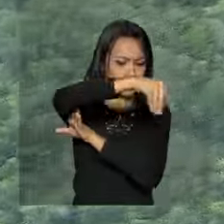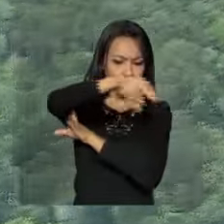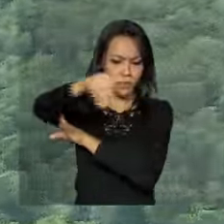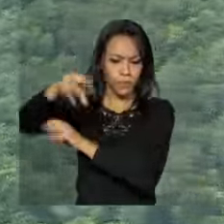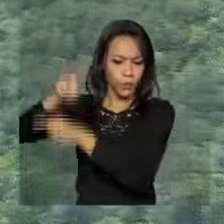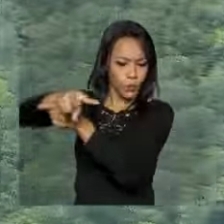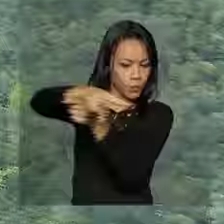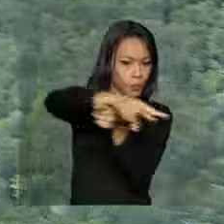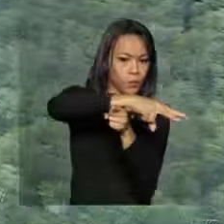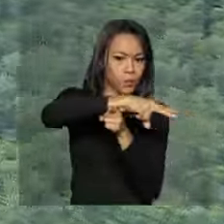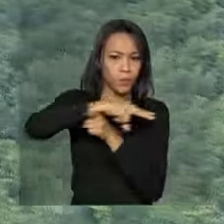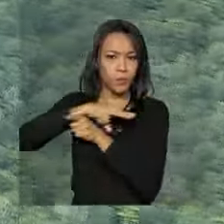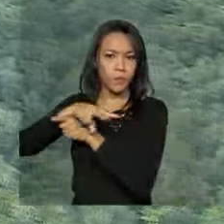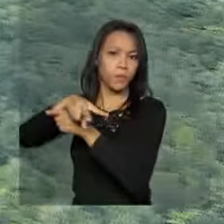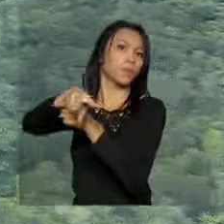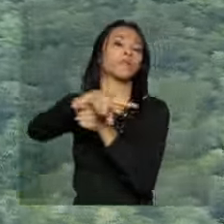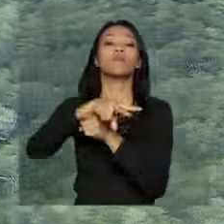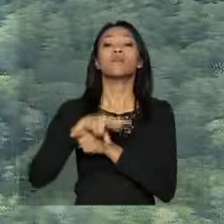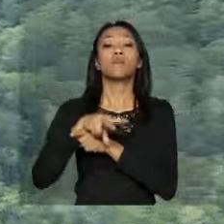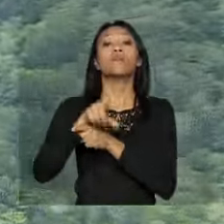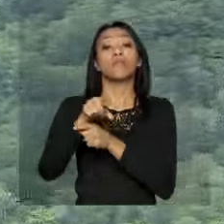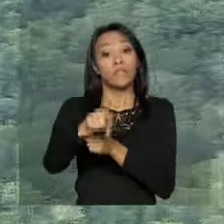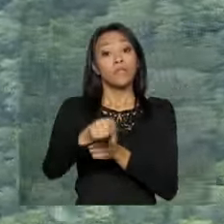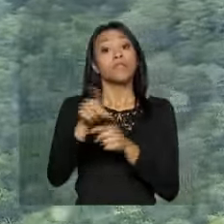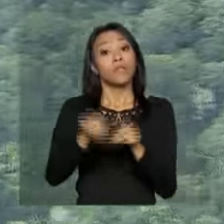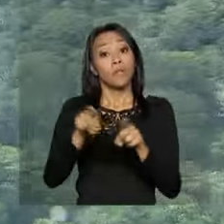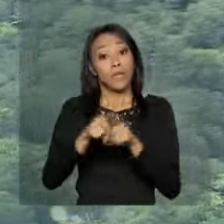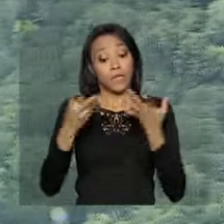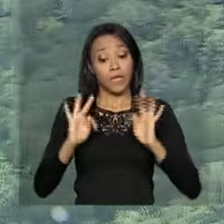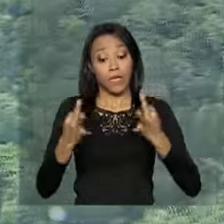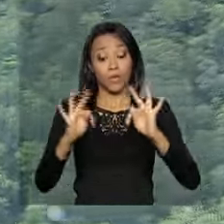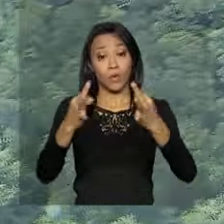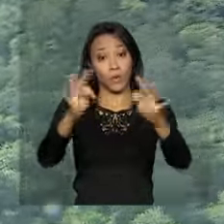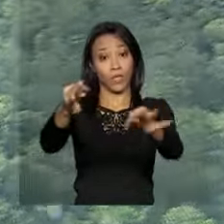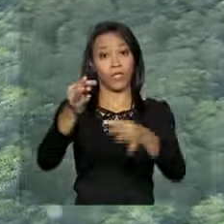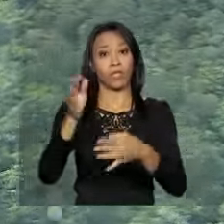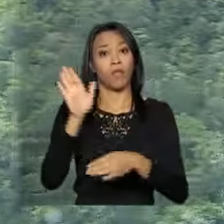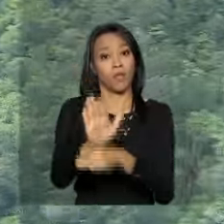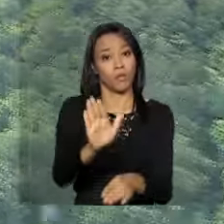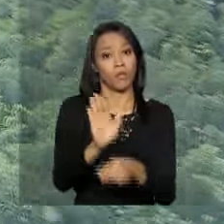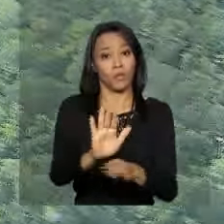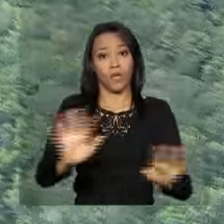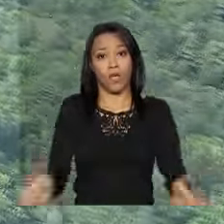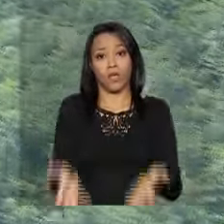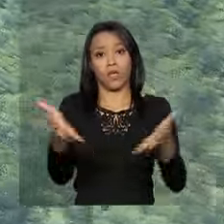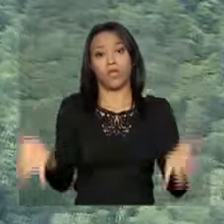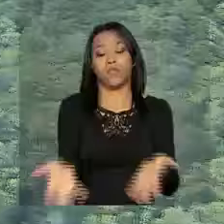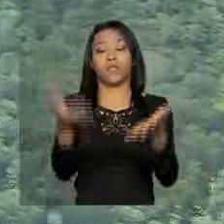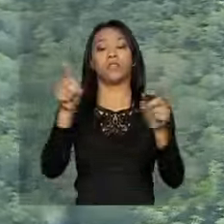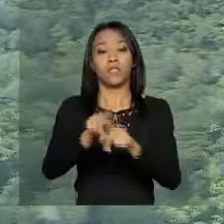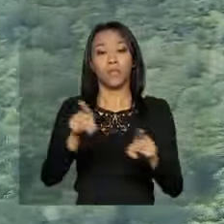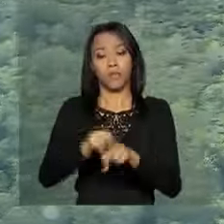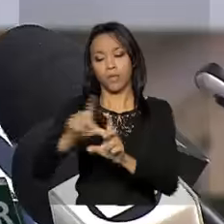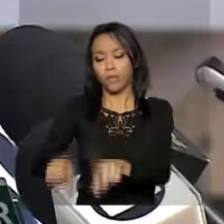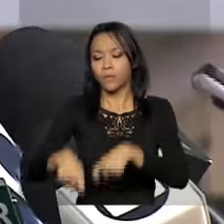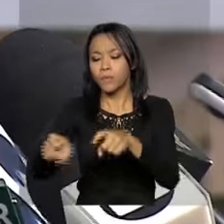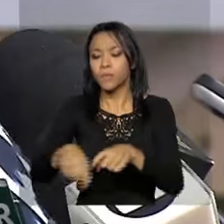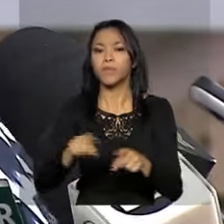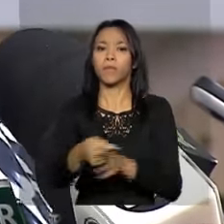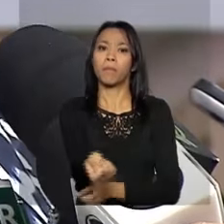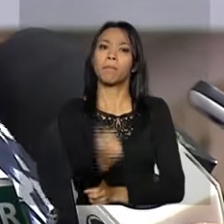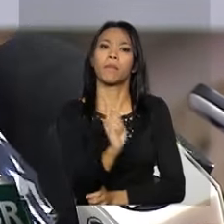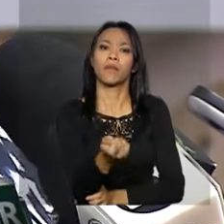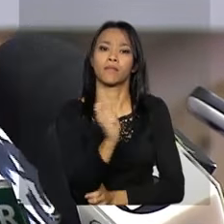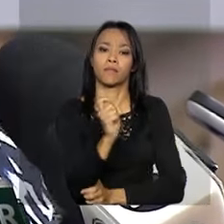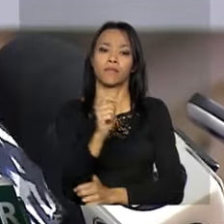no manejo florestal e extrativismo, em tecnologias sustentáveis para a Amazônia, em aquicultura e pesca. Nós vamos